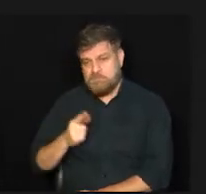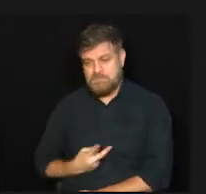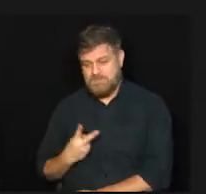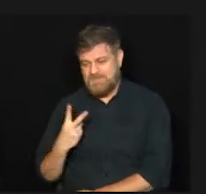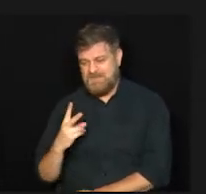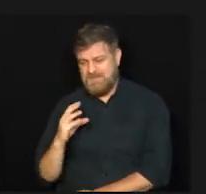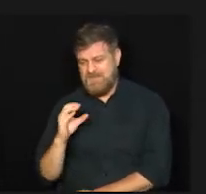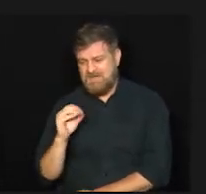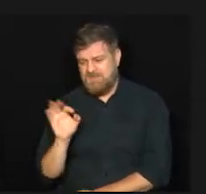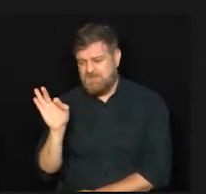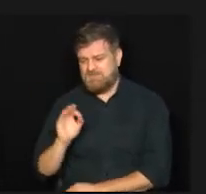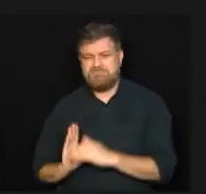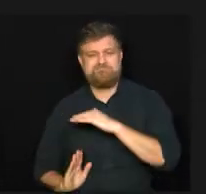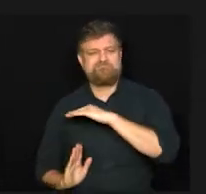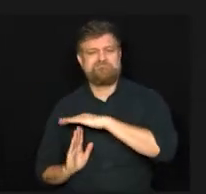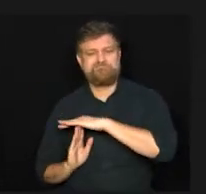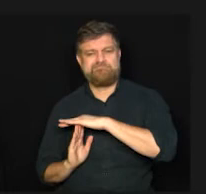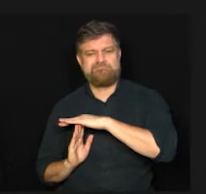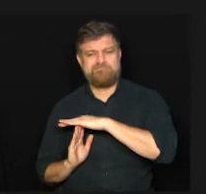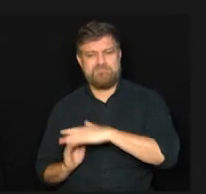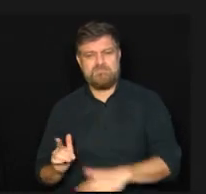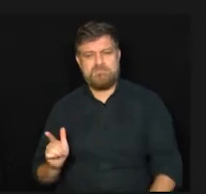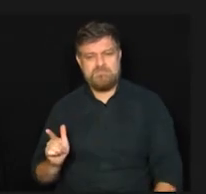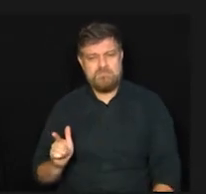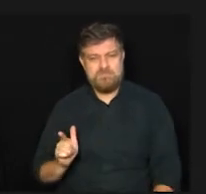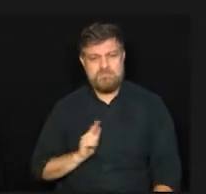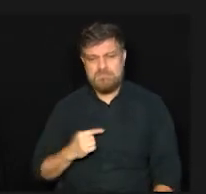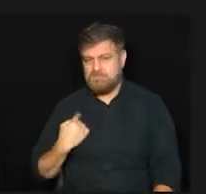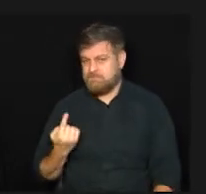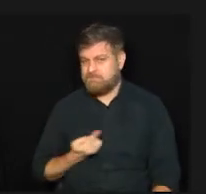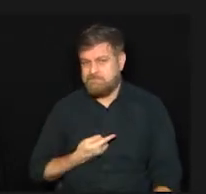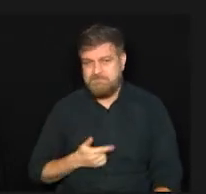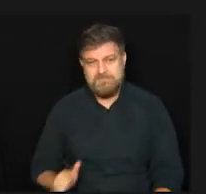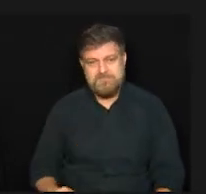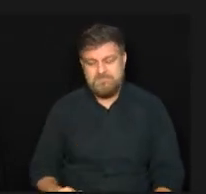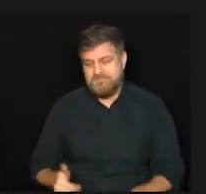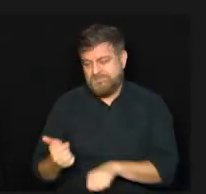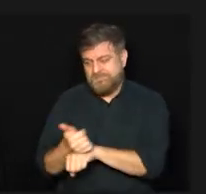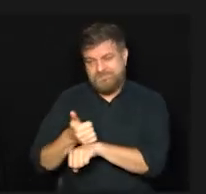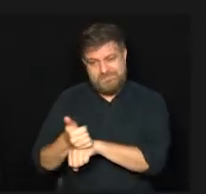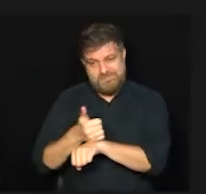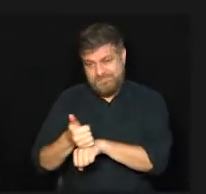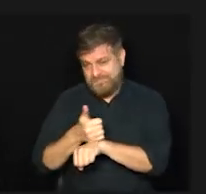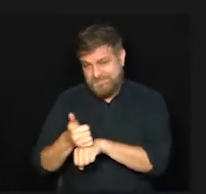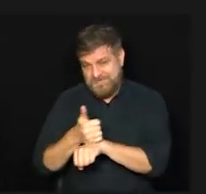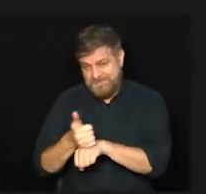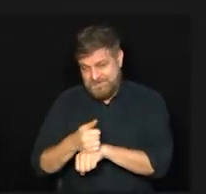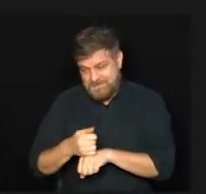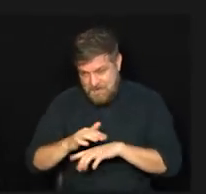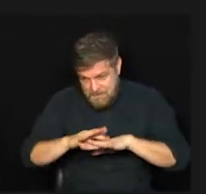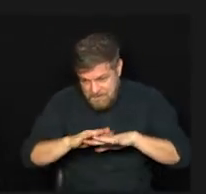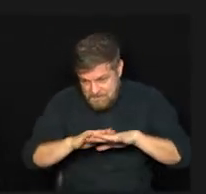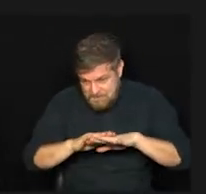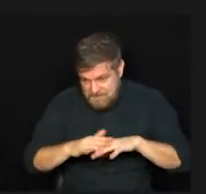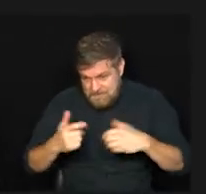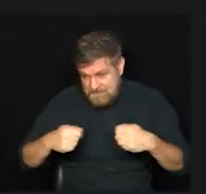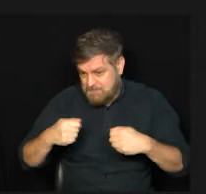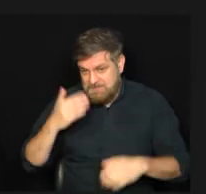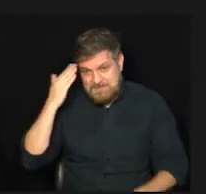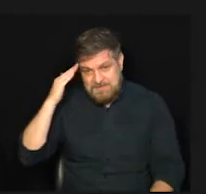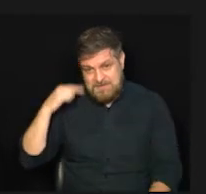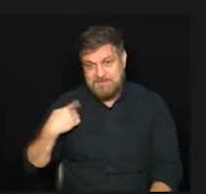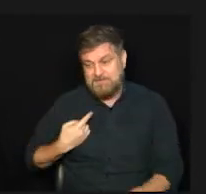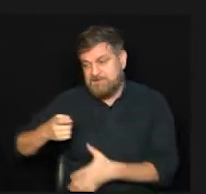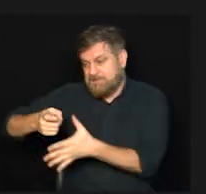de ocupação, né? Como o Vanderlei disse, nenhum especialista precisa concluir que não paga as contas nossas,